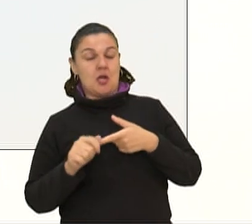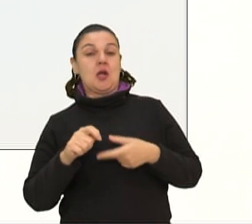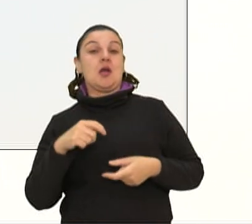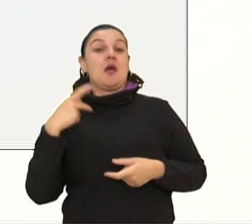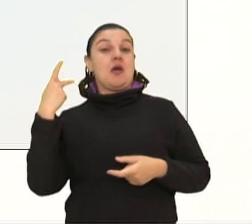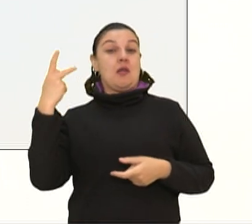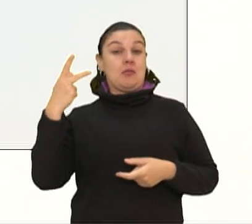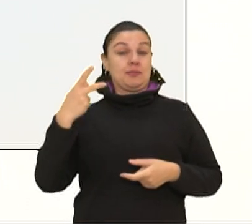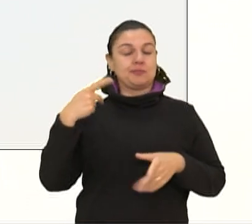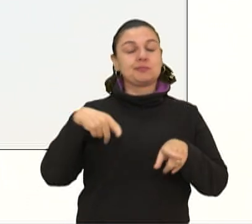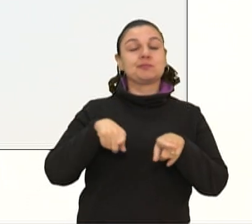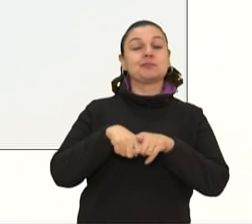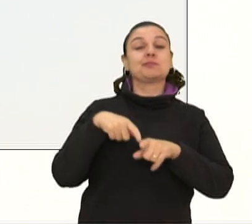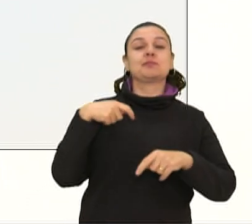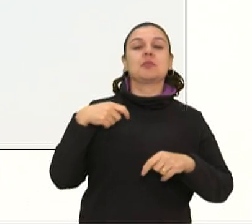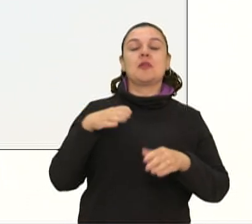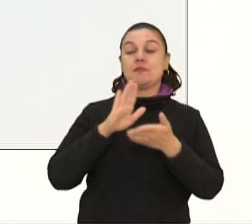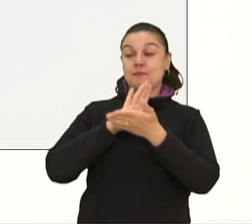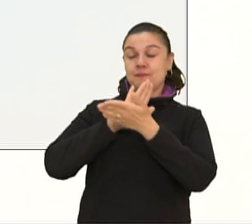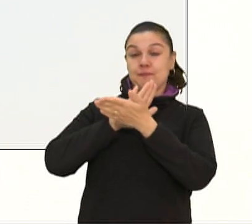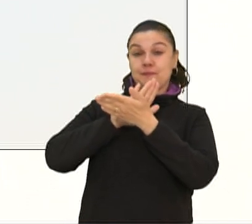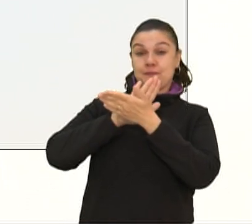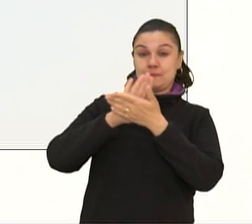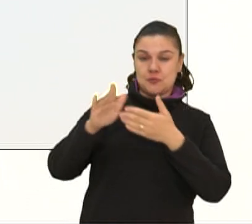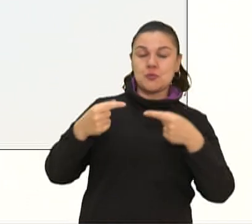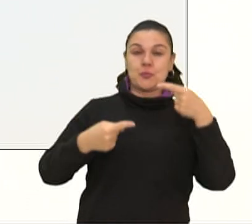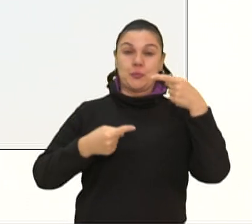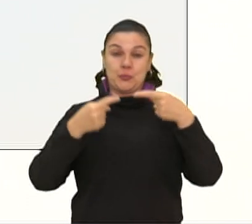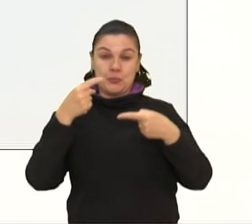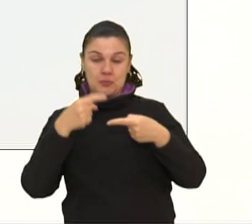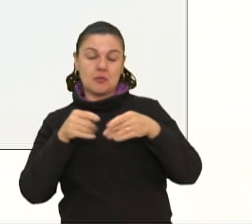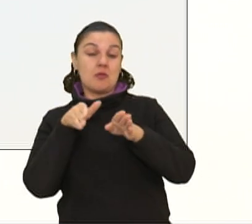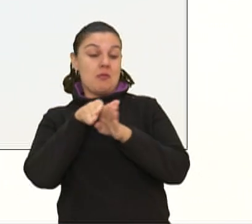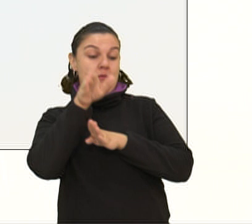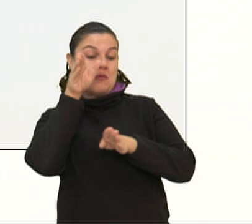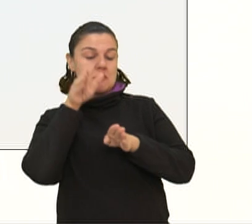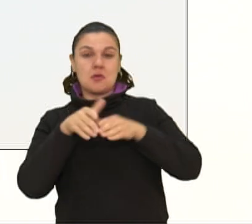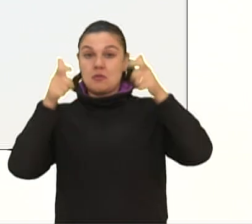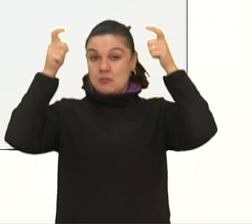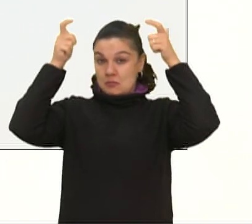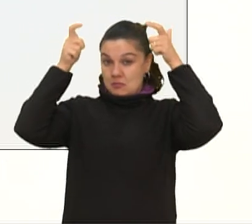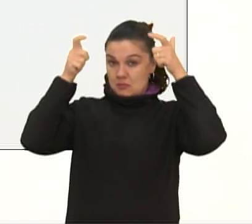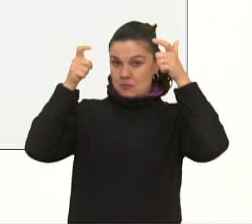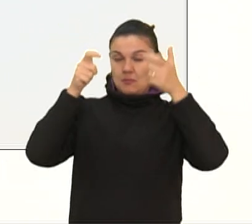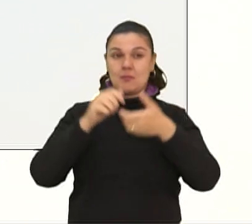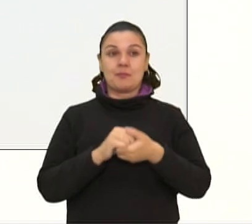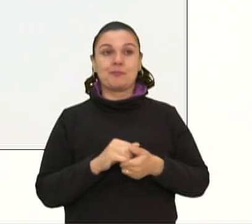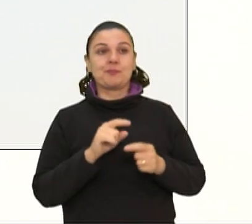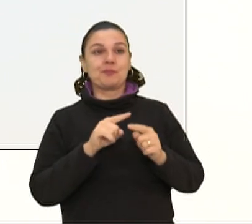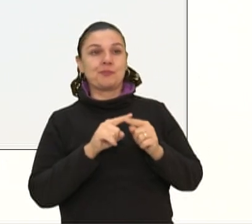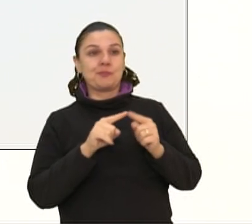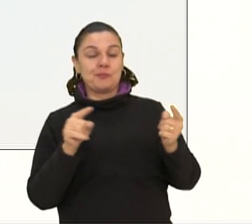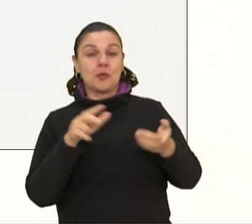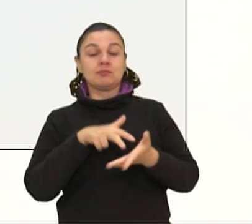Marco Aurélio, grande imperador, homem mais poderoso do seu